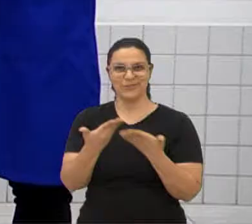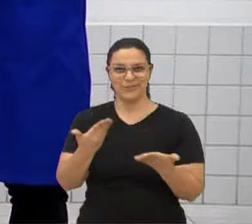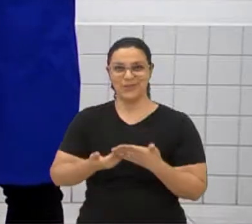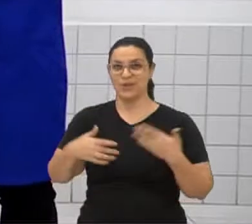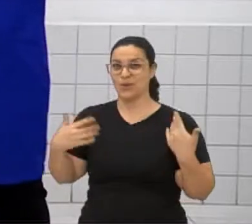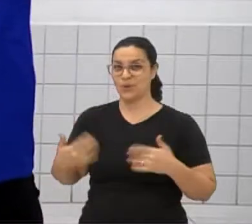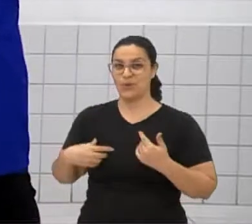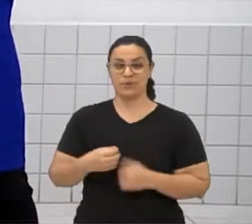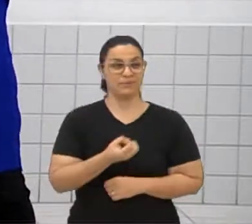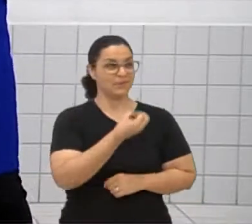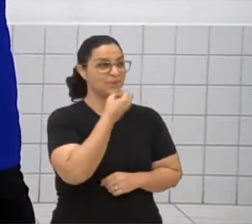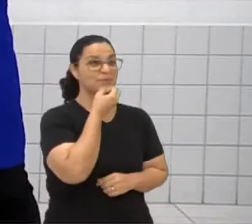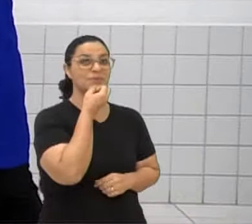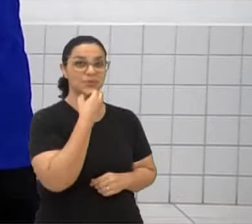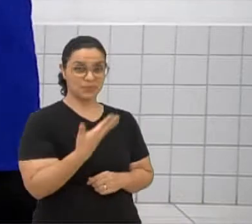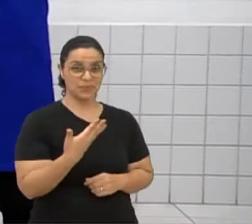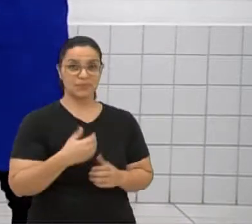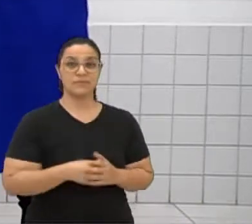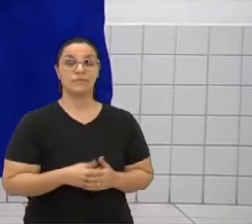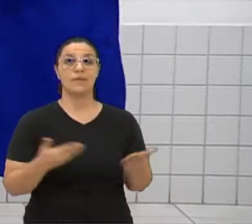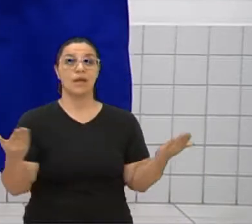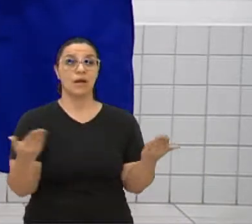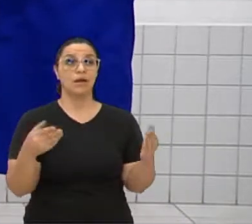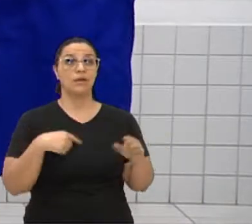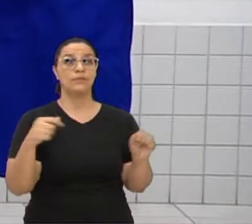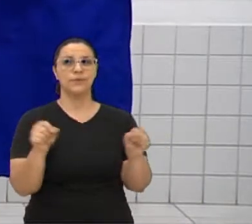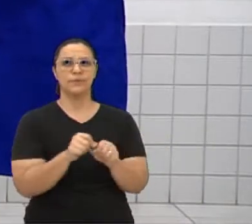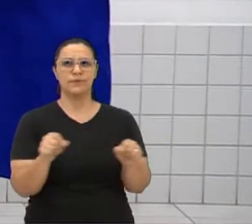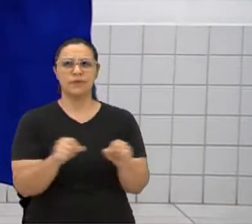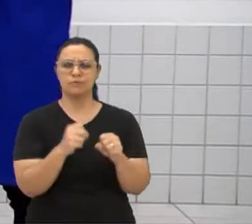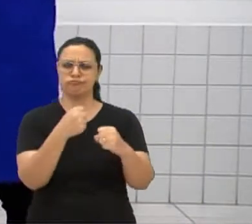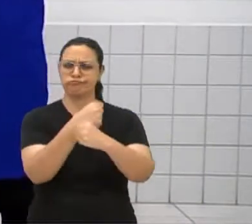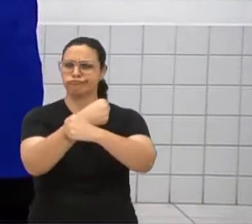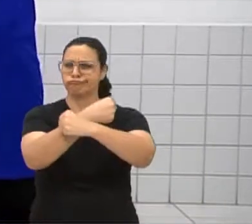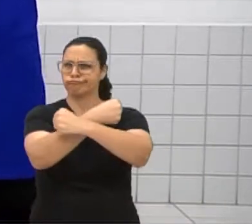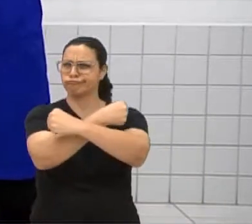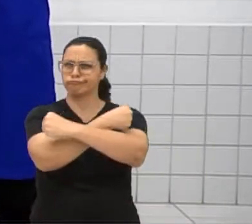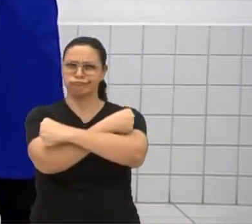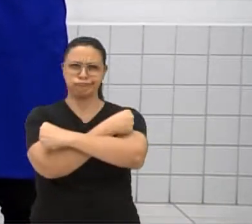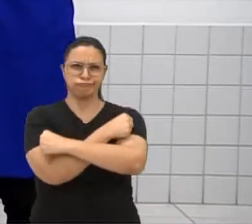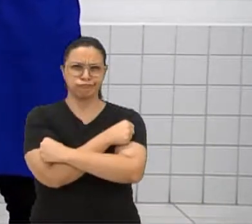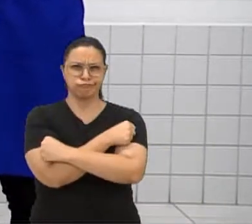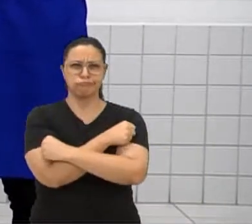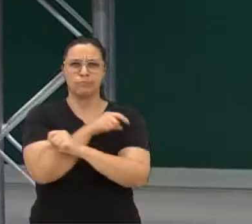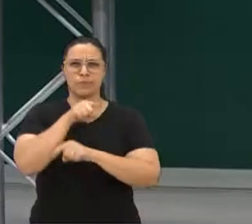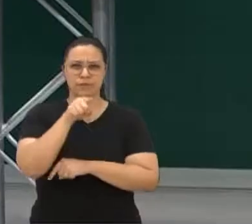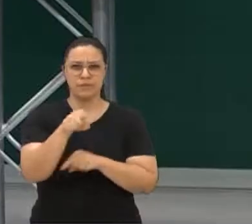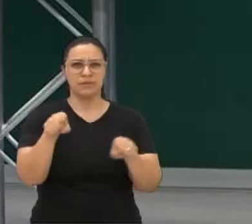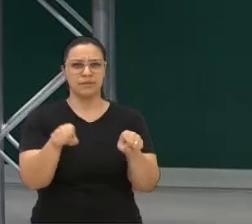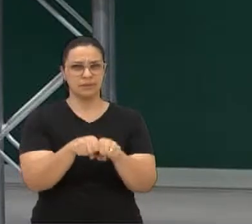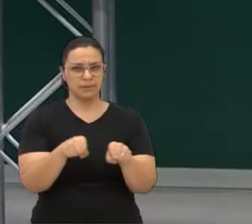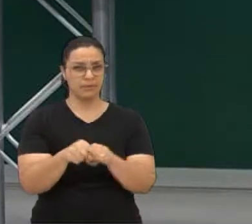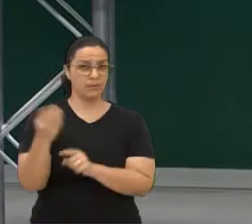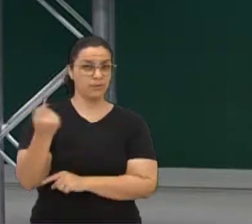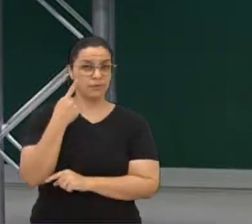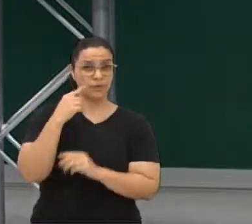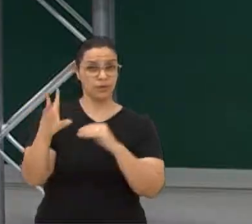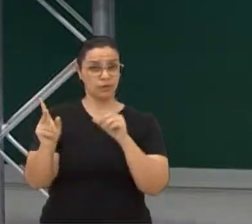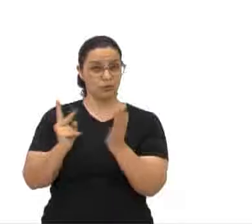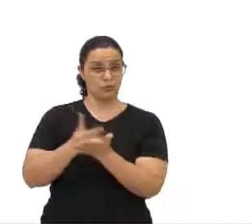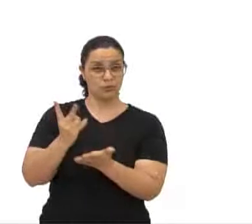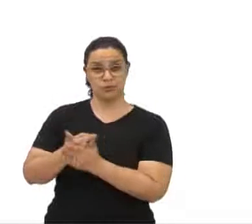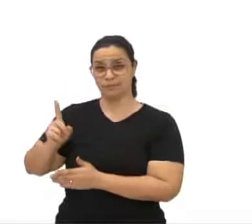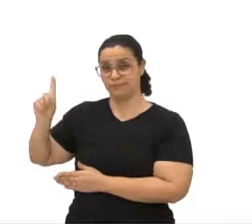também very good very big big big big bang for you so let's